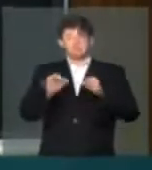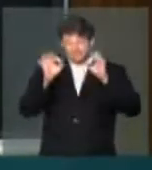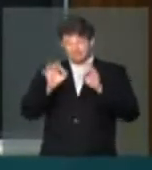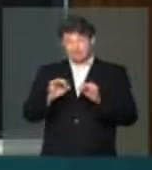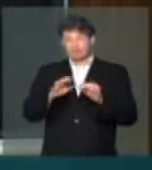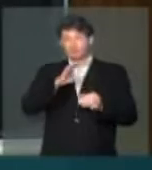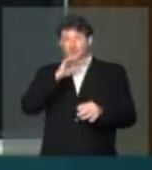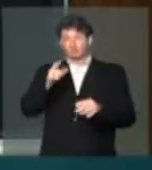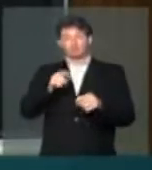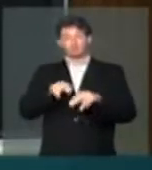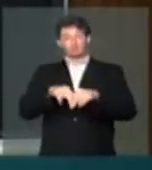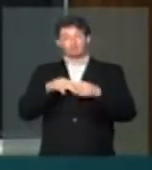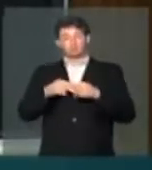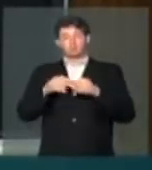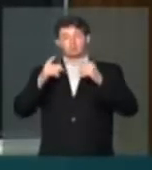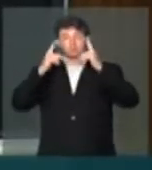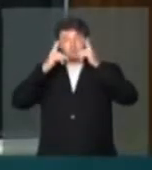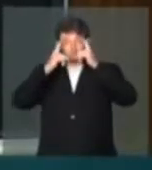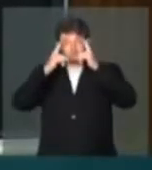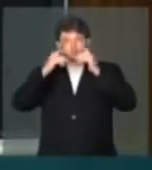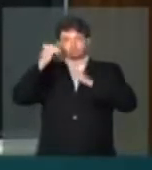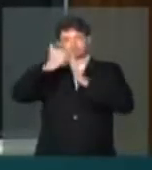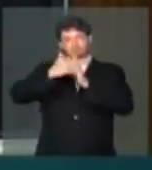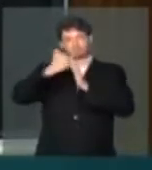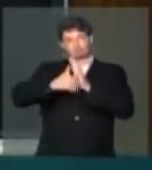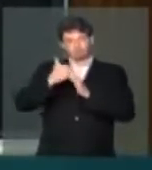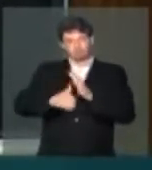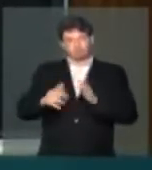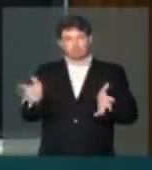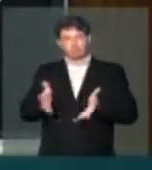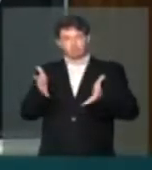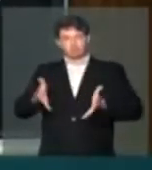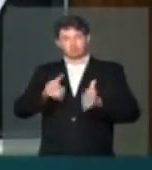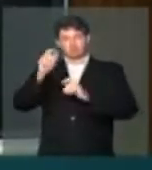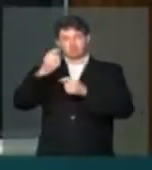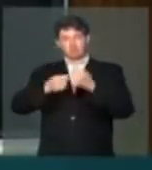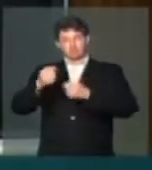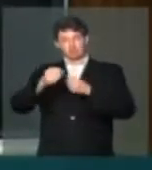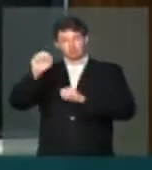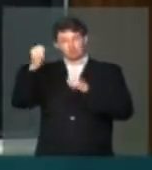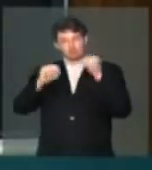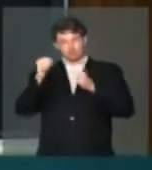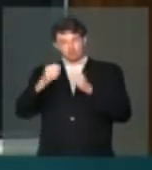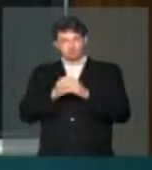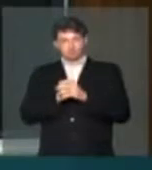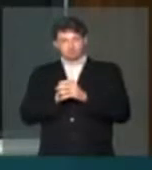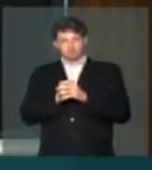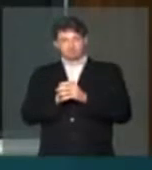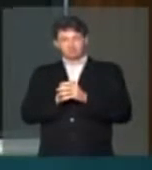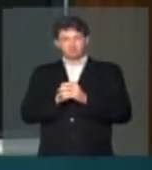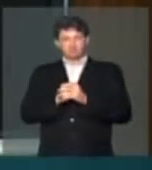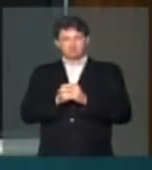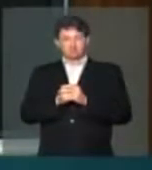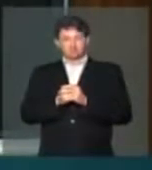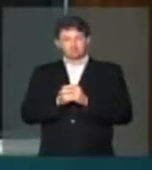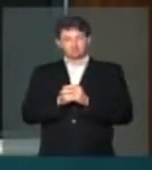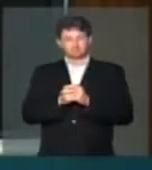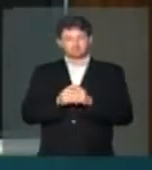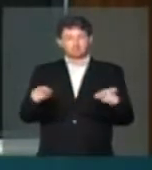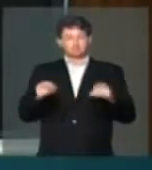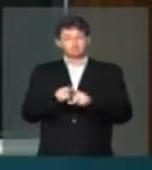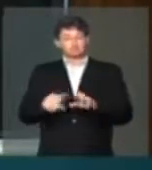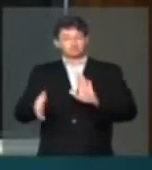afetados pelas irrefletidas desonerações para estimular setores da economia. No bojo da discussão, também